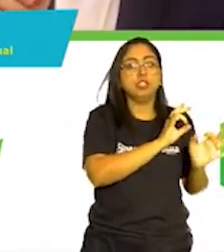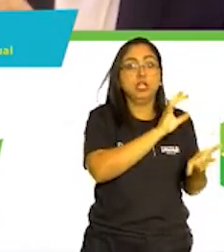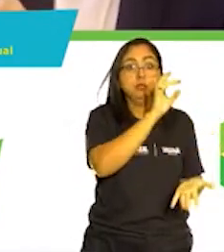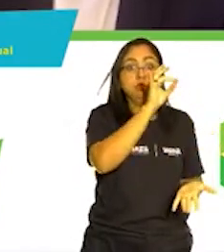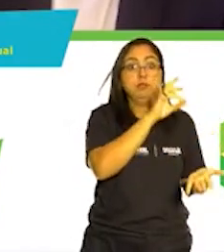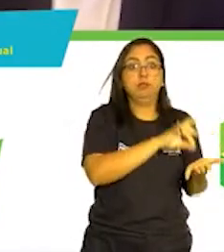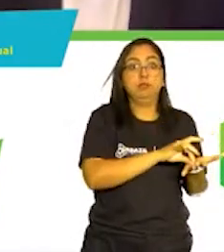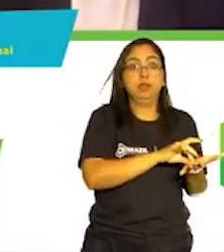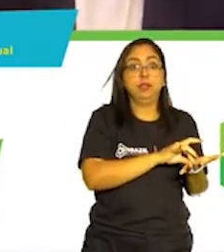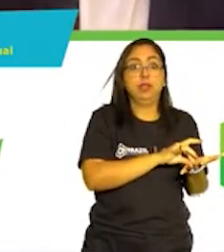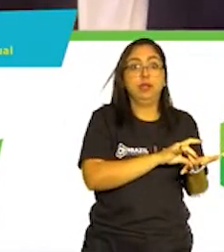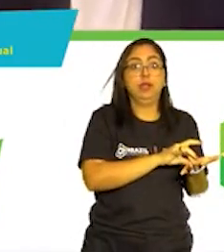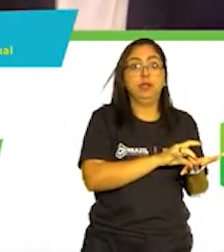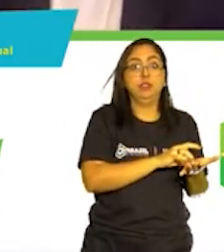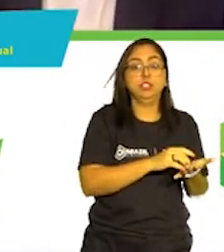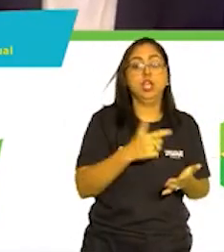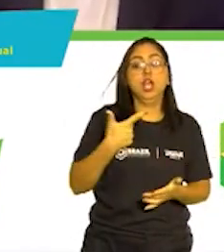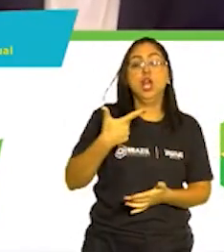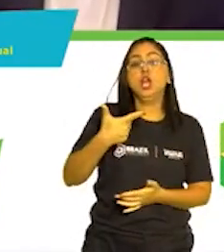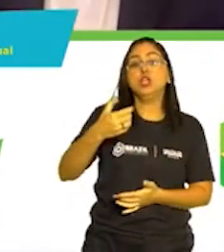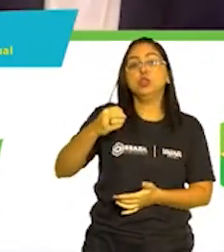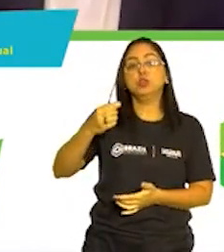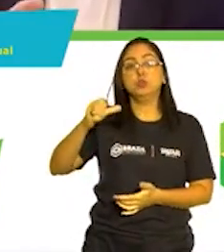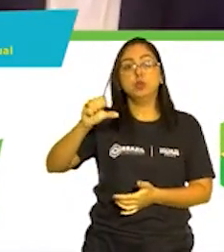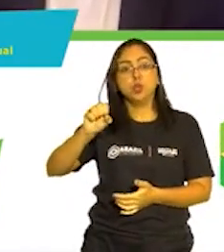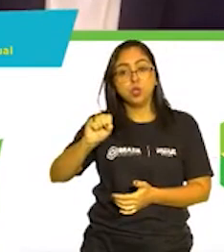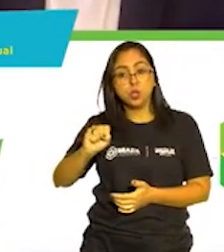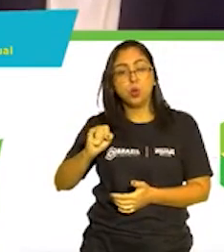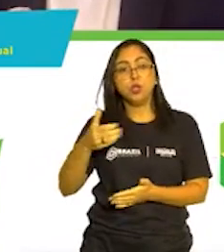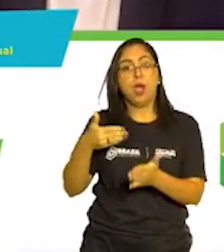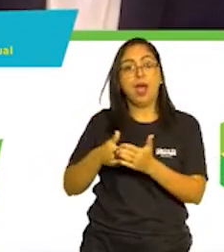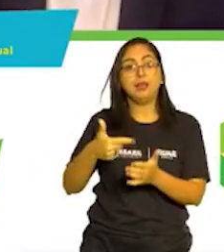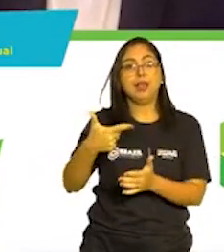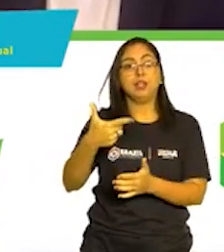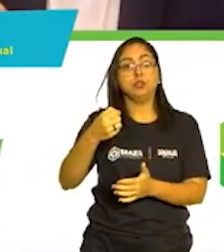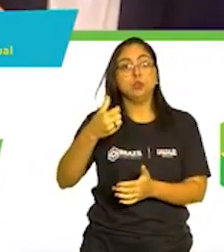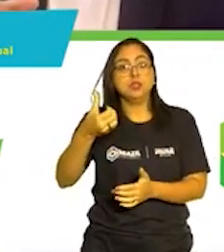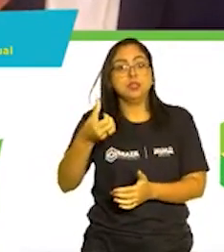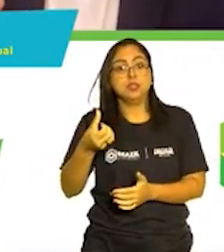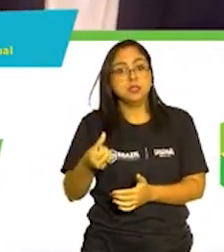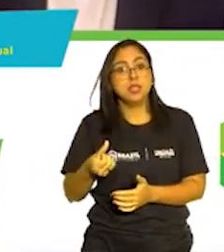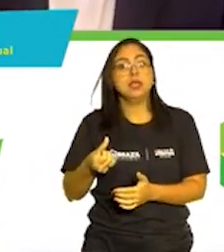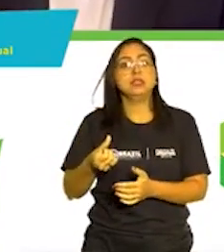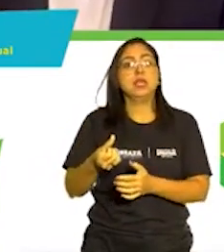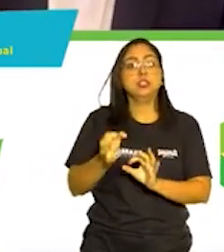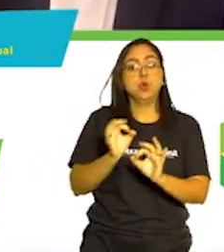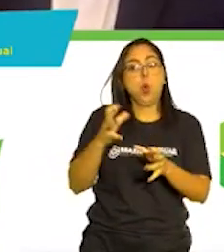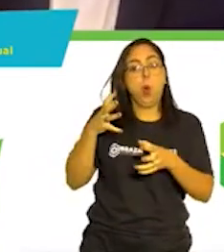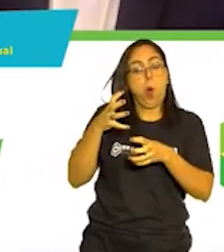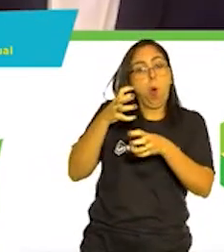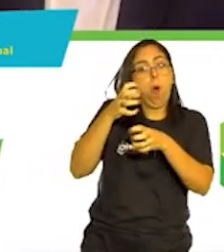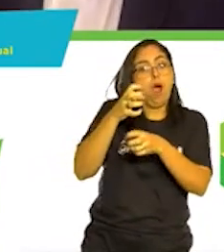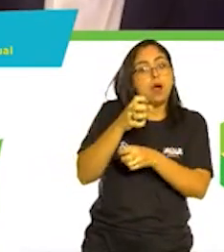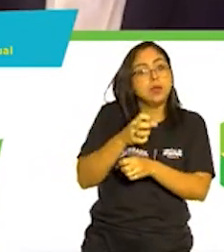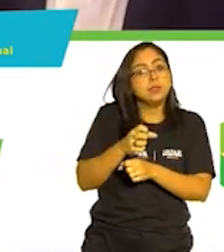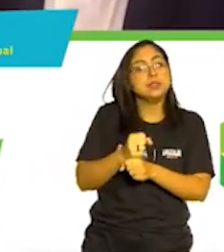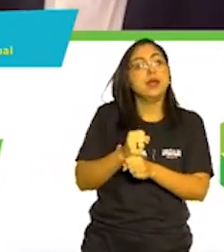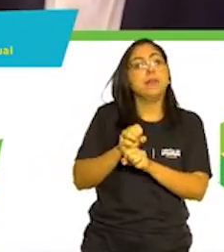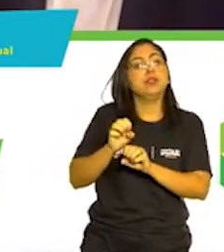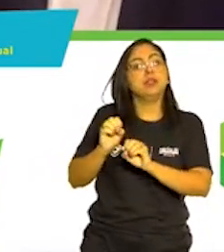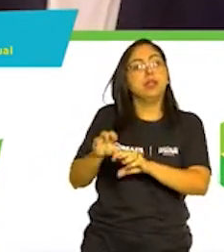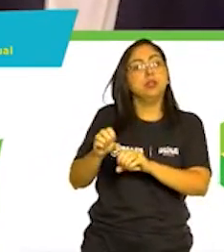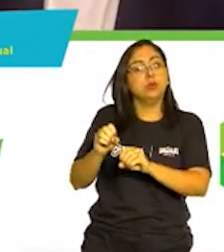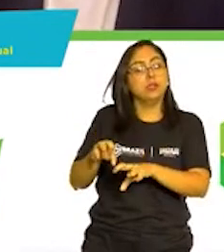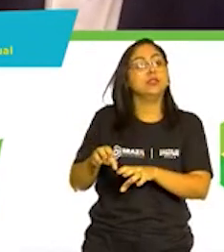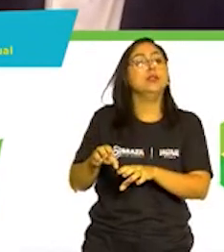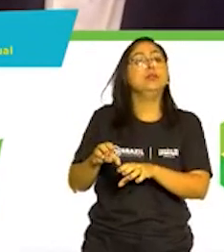94%. Repetindo, de 2008 a 2016, o orçamento do Ministério da Educação cresceu, em termos reais,